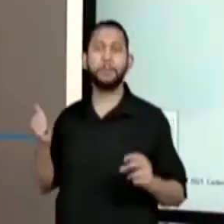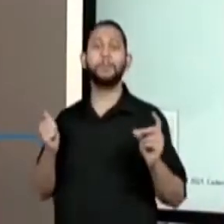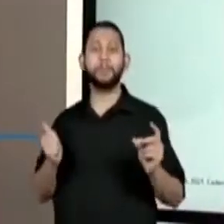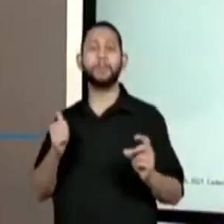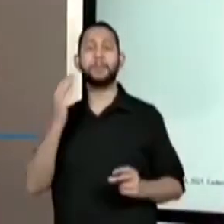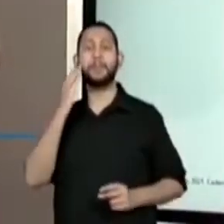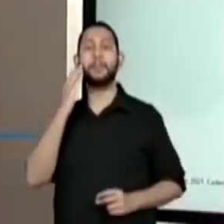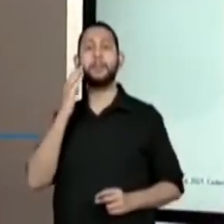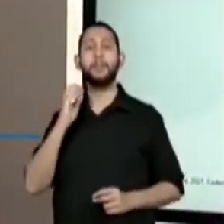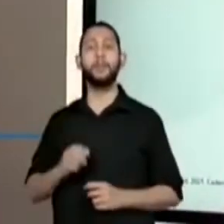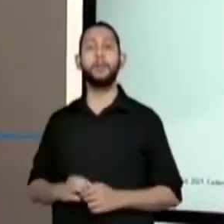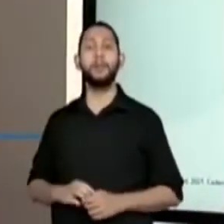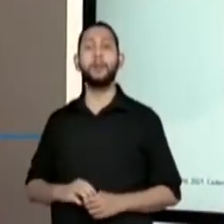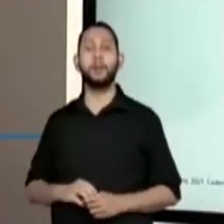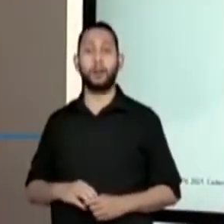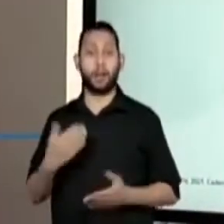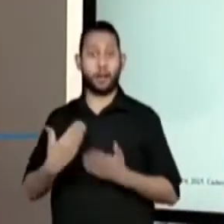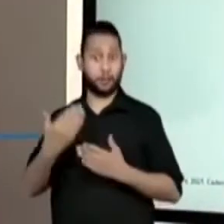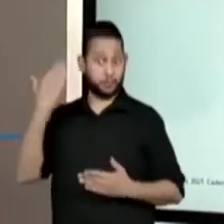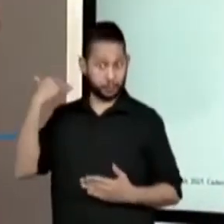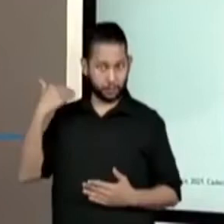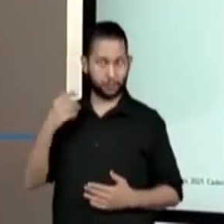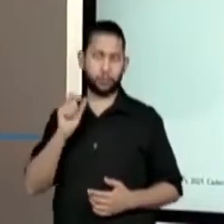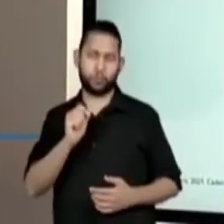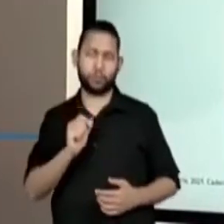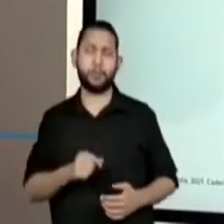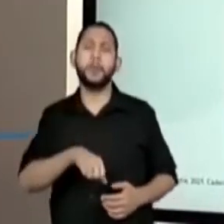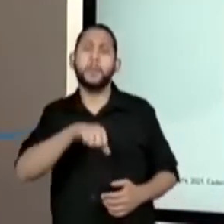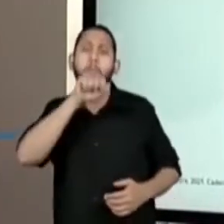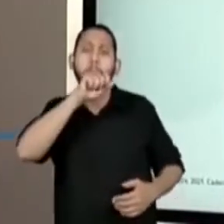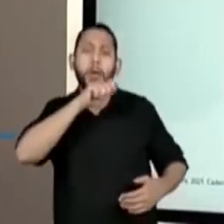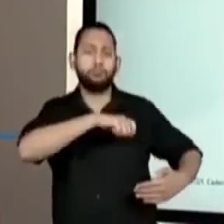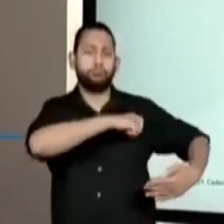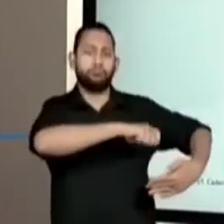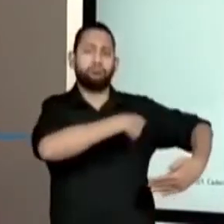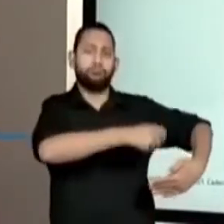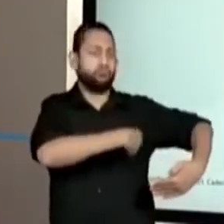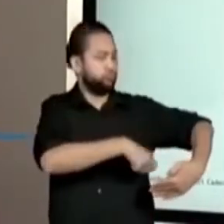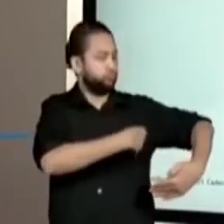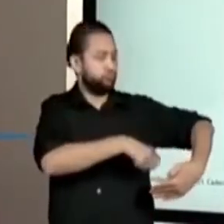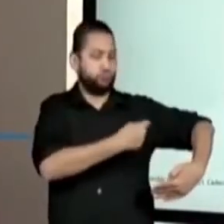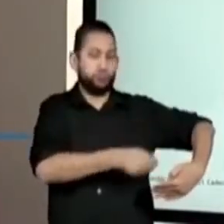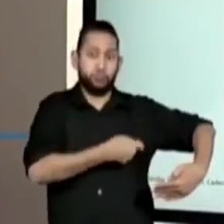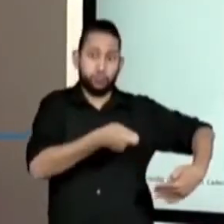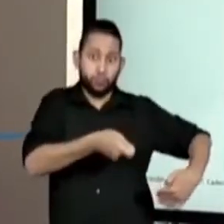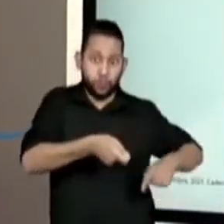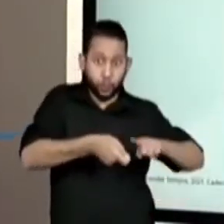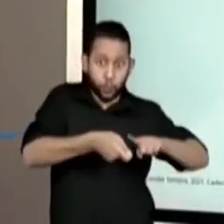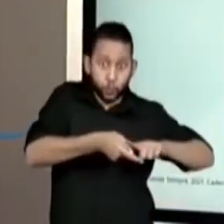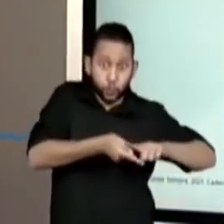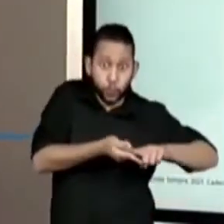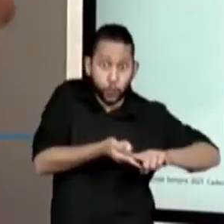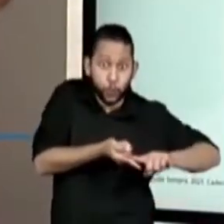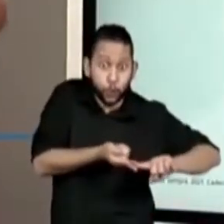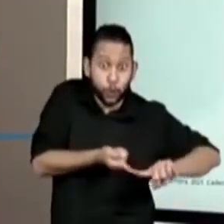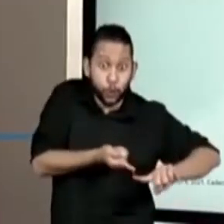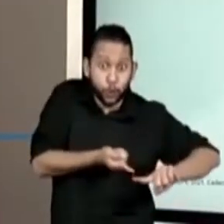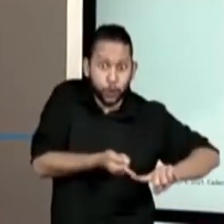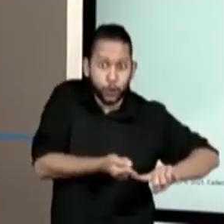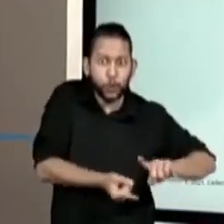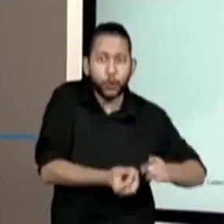não tá entendeu então seu aula anterior e ontem foram comer o bolinho de chuva preocupação com a receita e o tempo tá